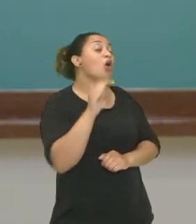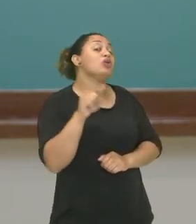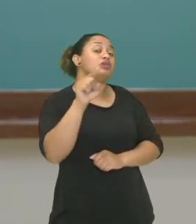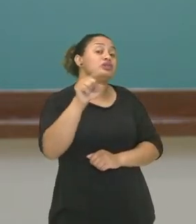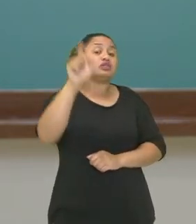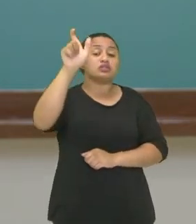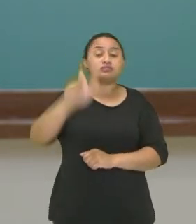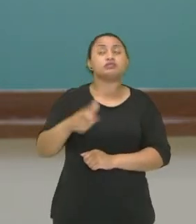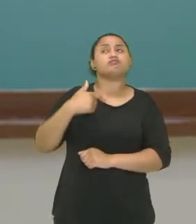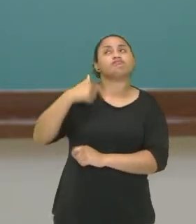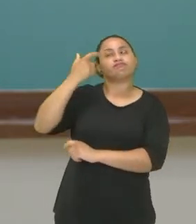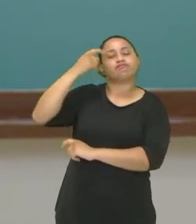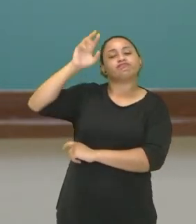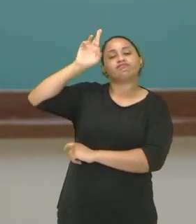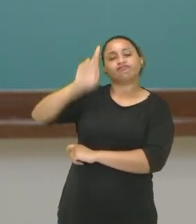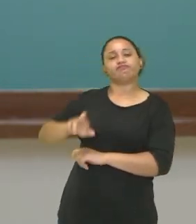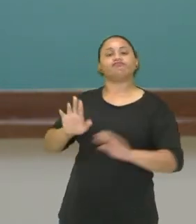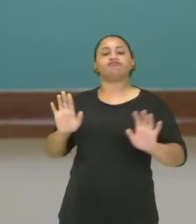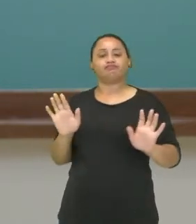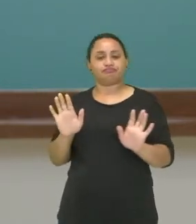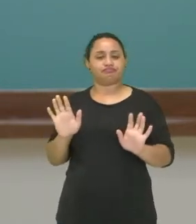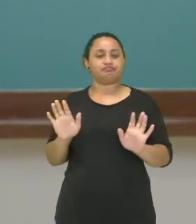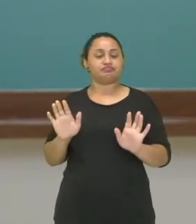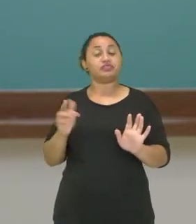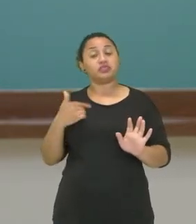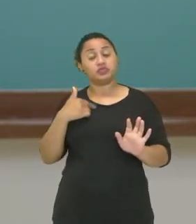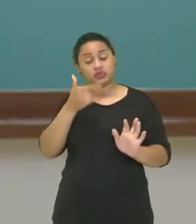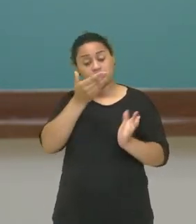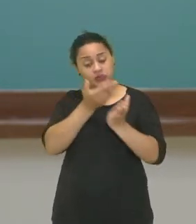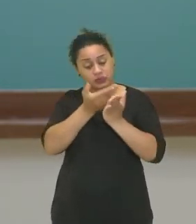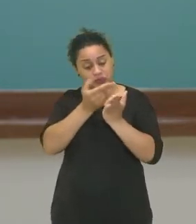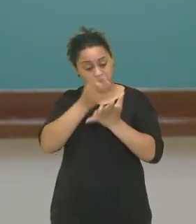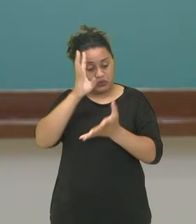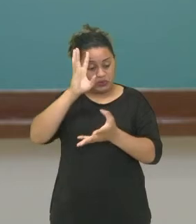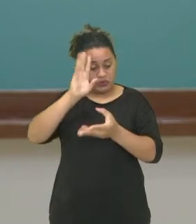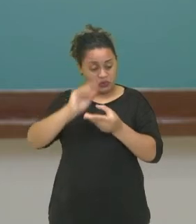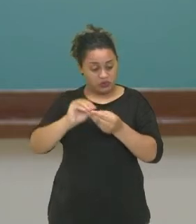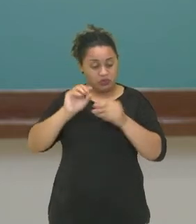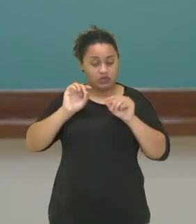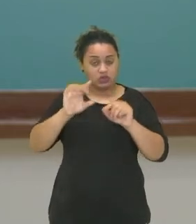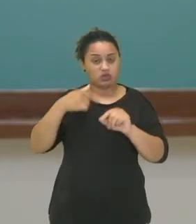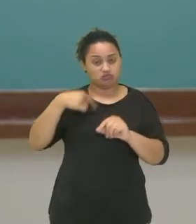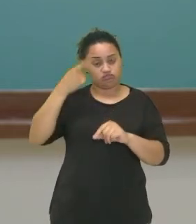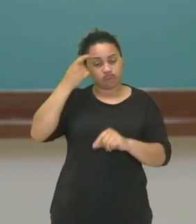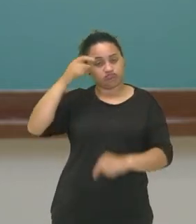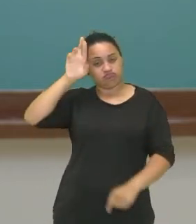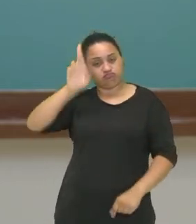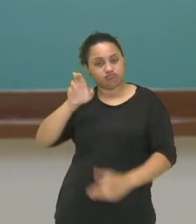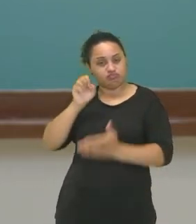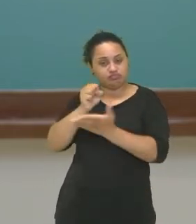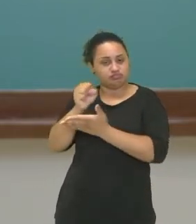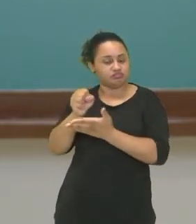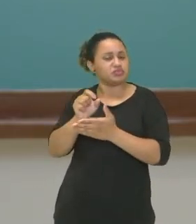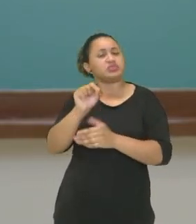pessoa racional? Você é uma pessoa que estuda e compreende por meio da razão? Em quem você